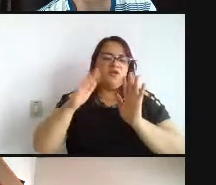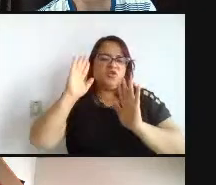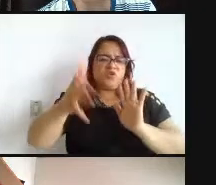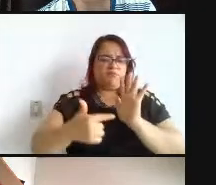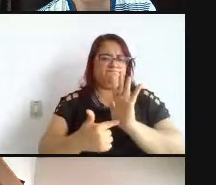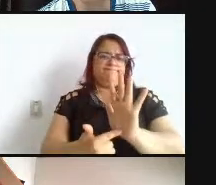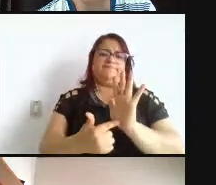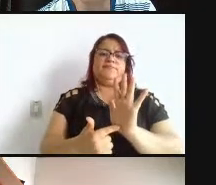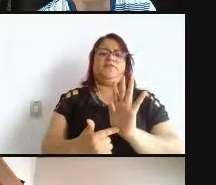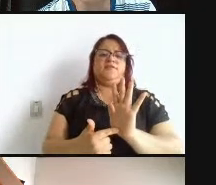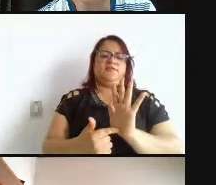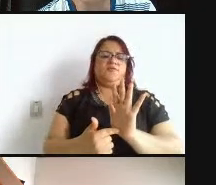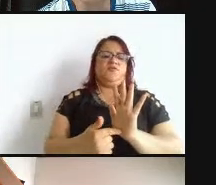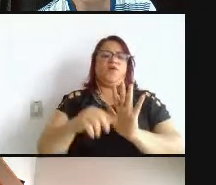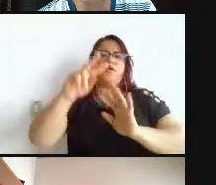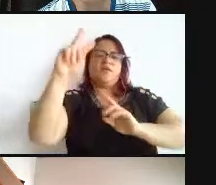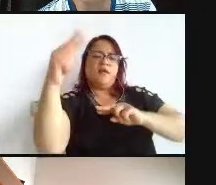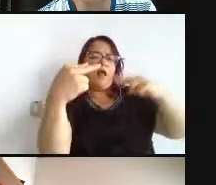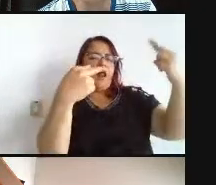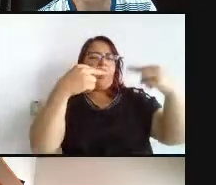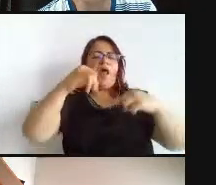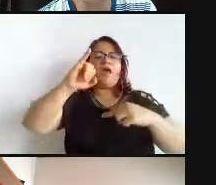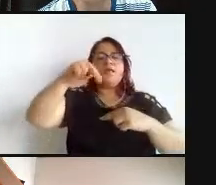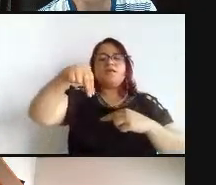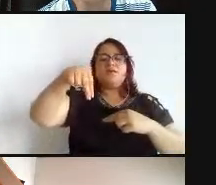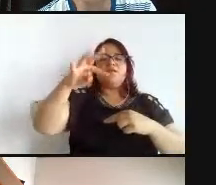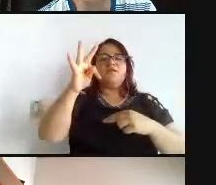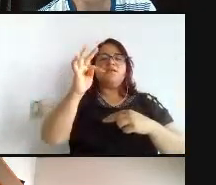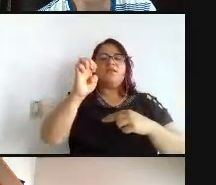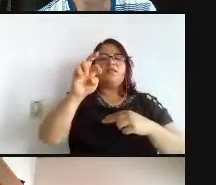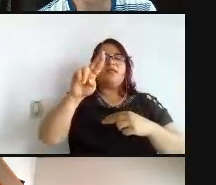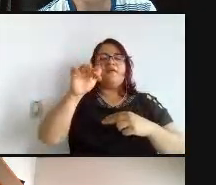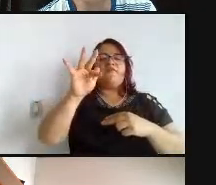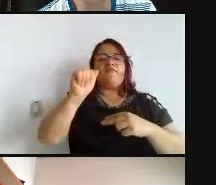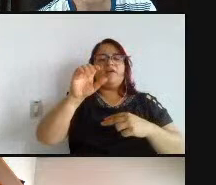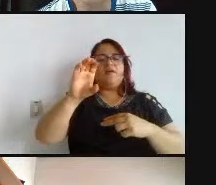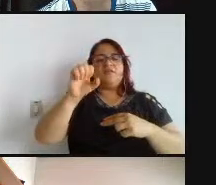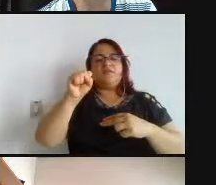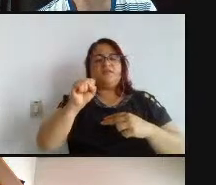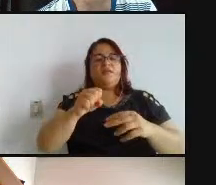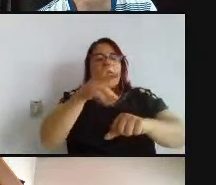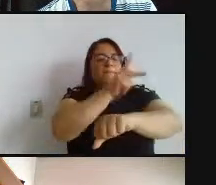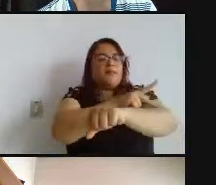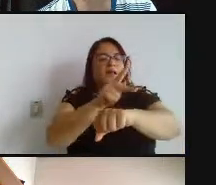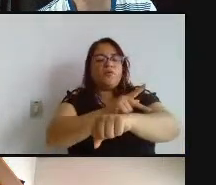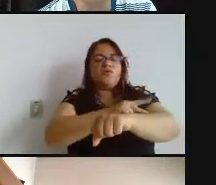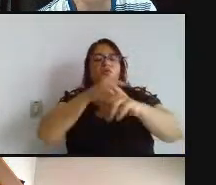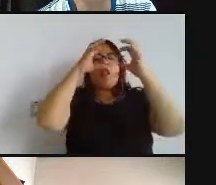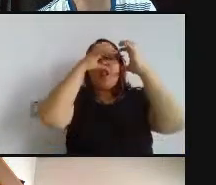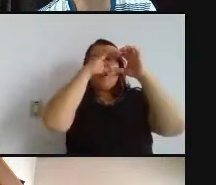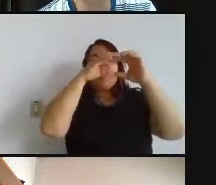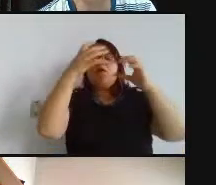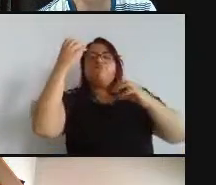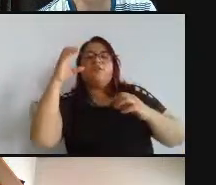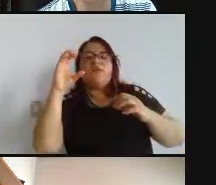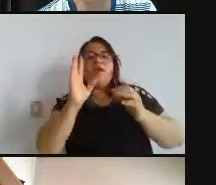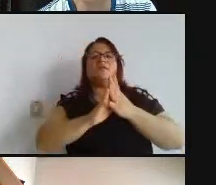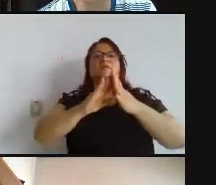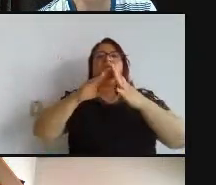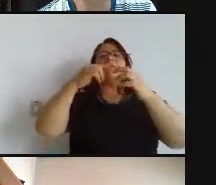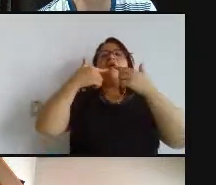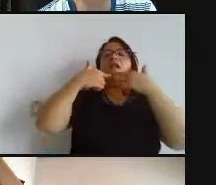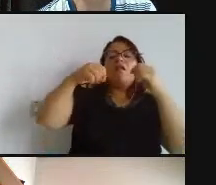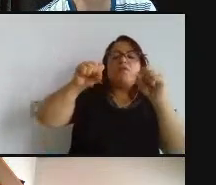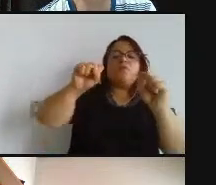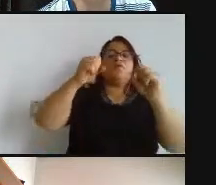essas interfaces. Pedagogia, neurociências, linguísticas,